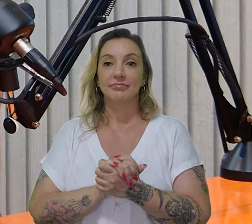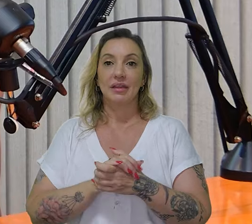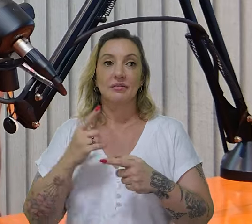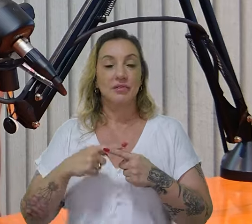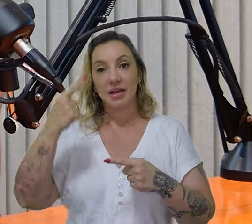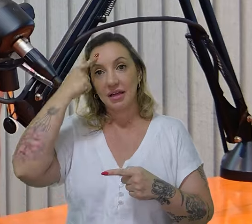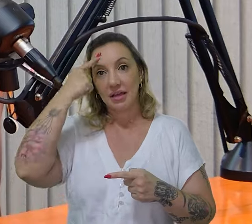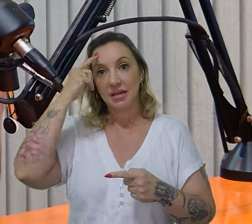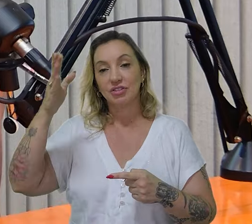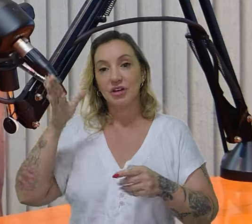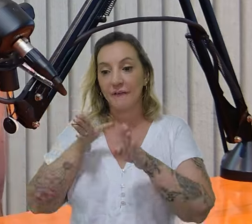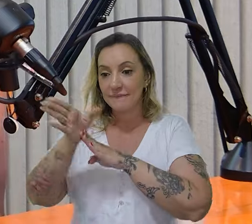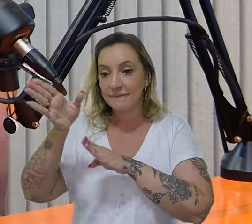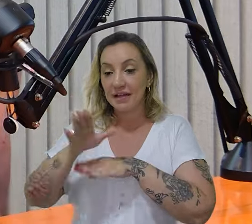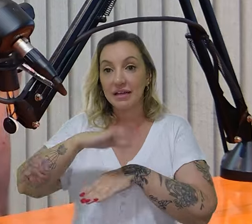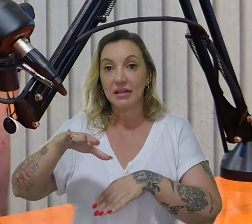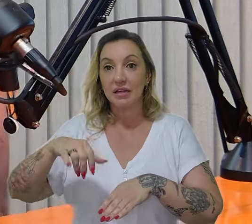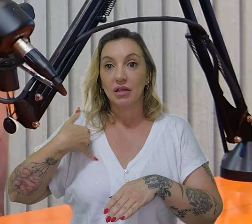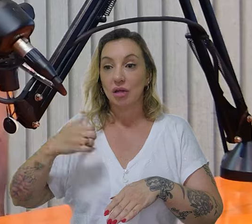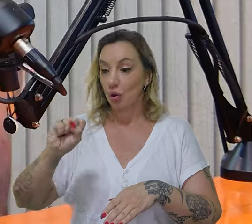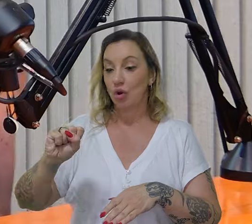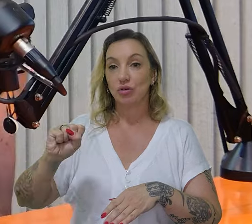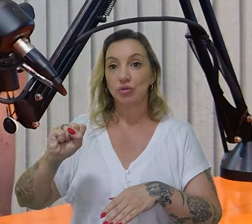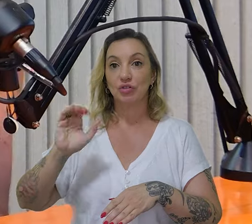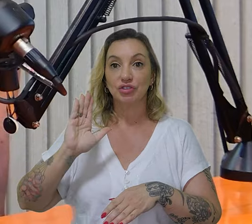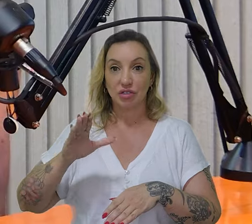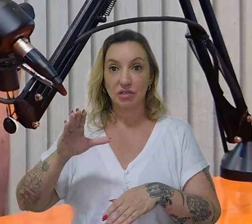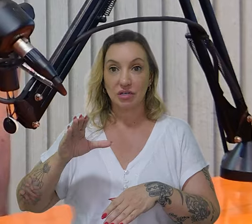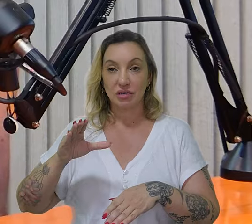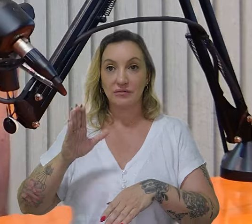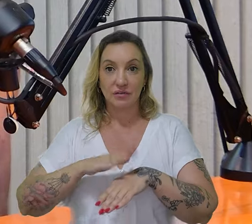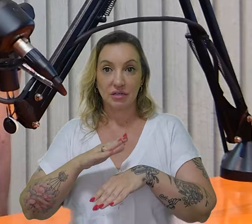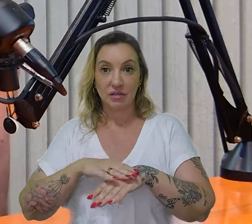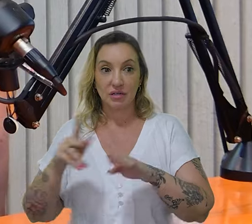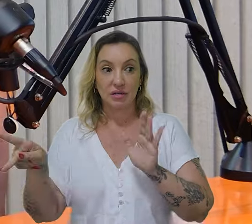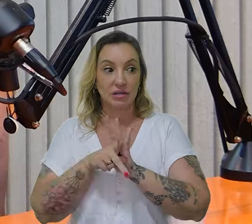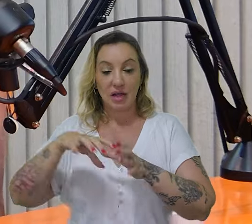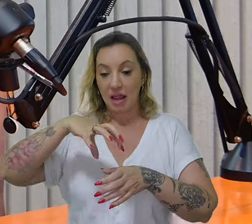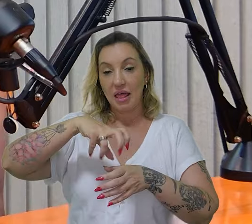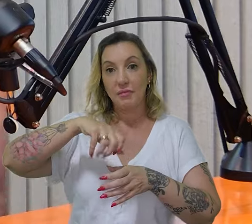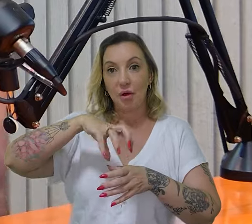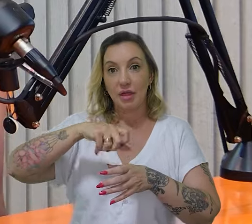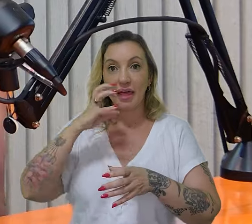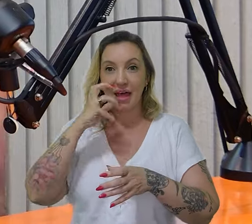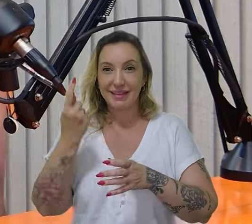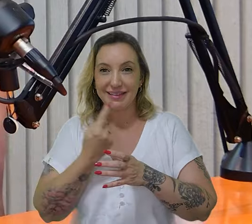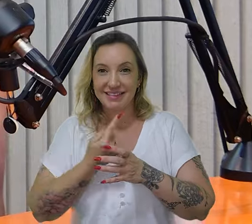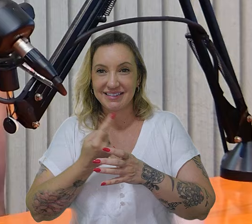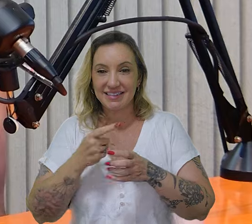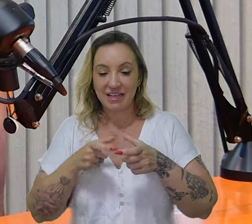uma cabeça que já é orientada as crianças com 8 anos elas vão fazer os os seus suas limonadas os seus